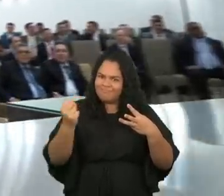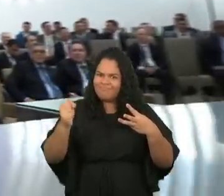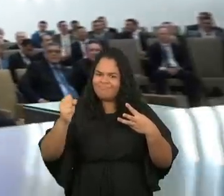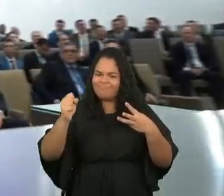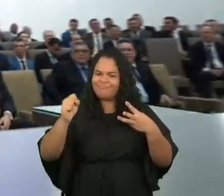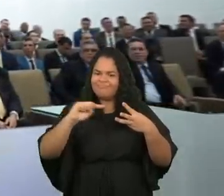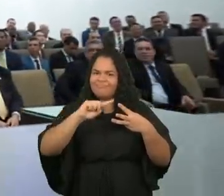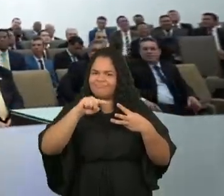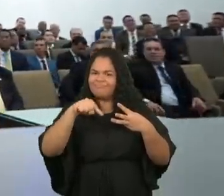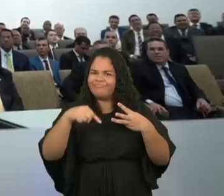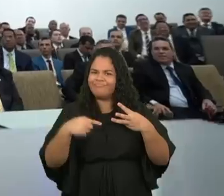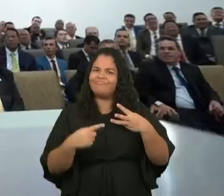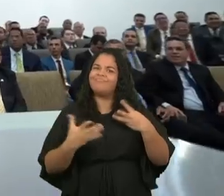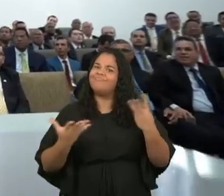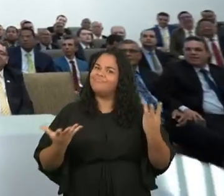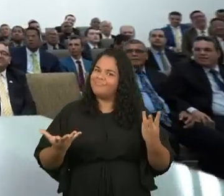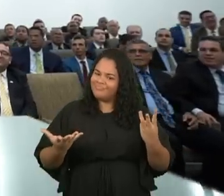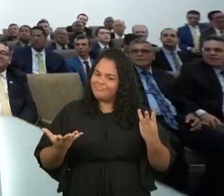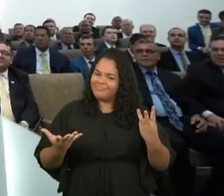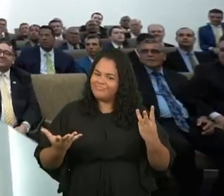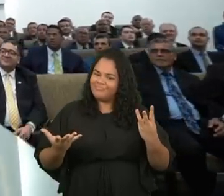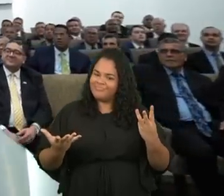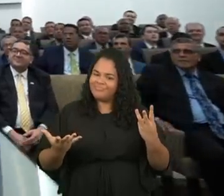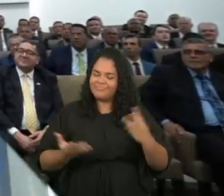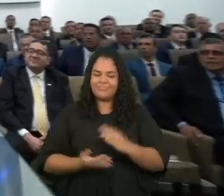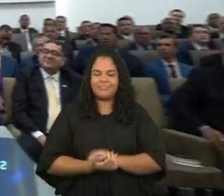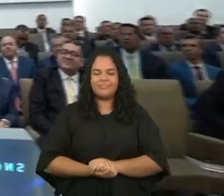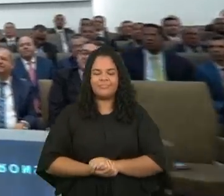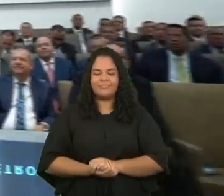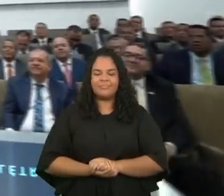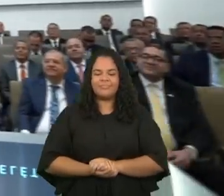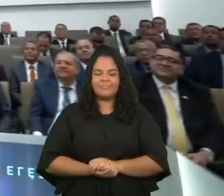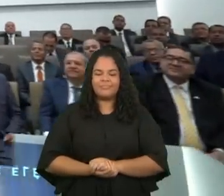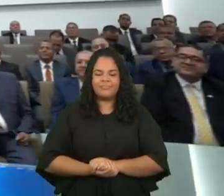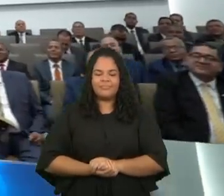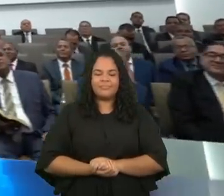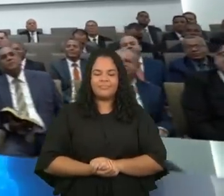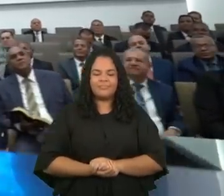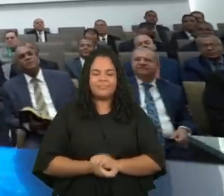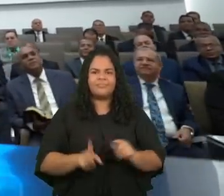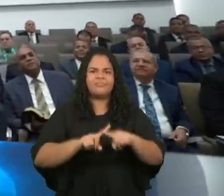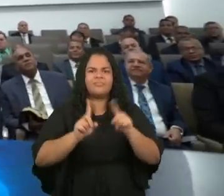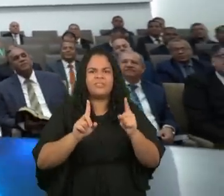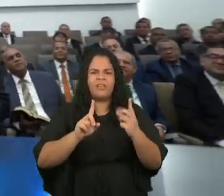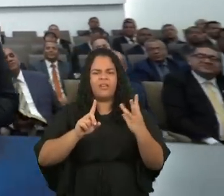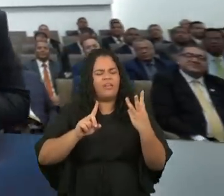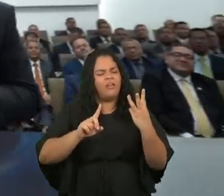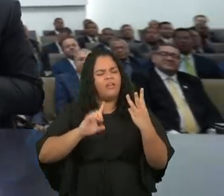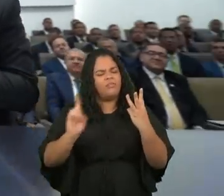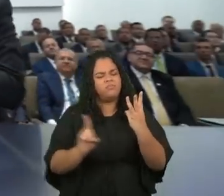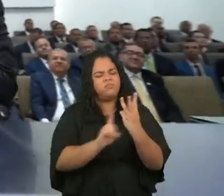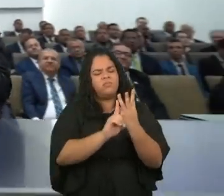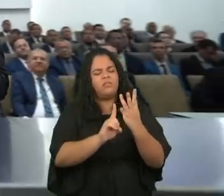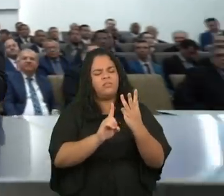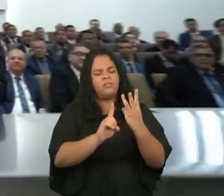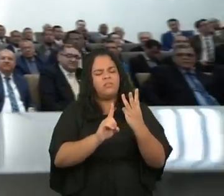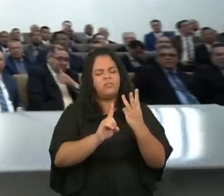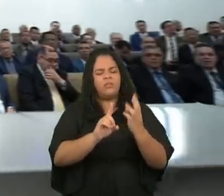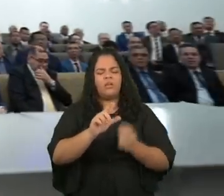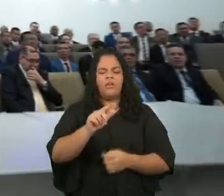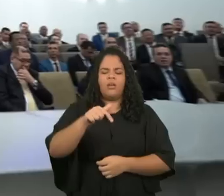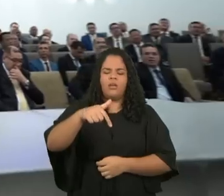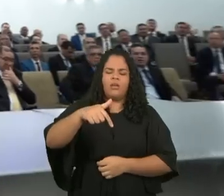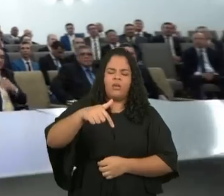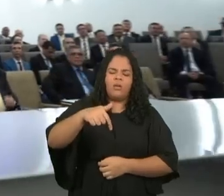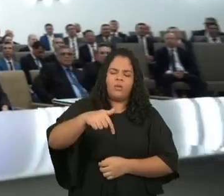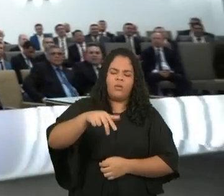Aí o homem foi e descobriu quarks. E o quarks, pastor, ele é formado de quê? Aí o